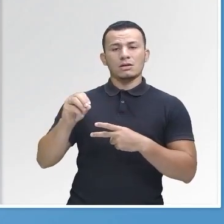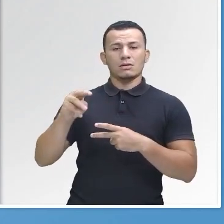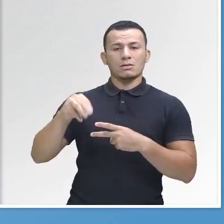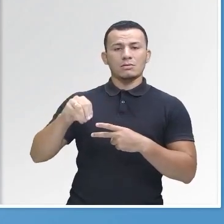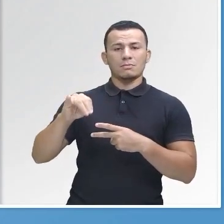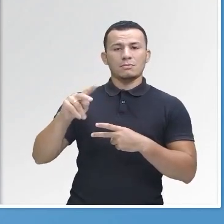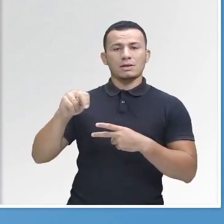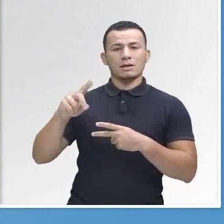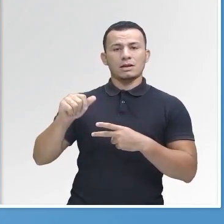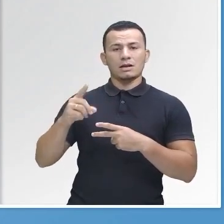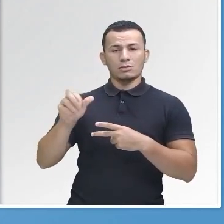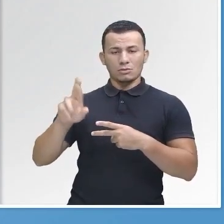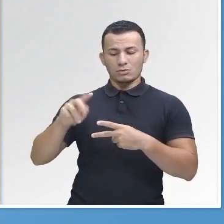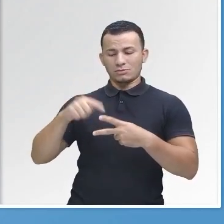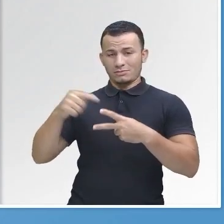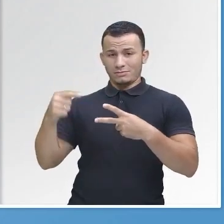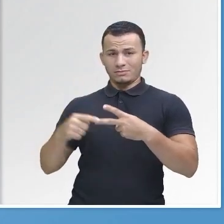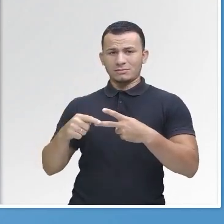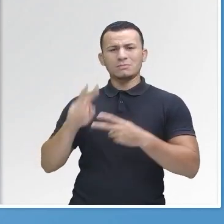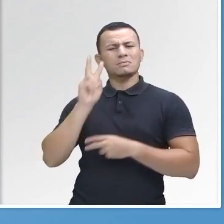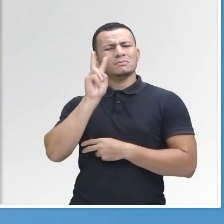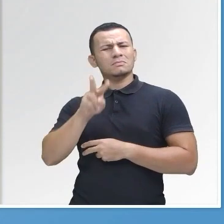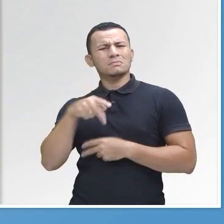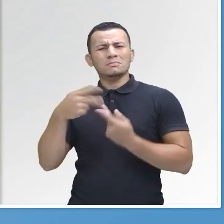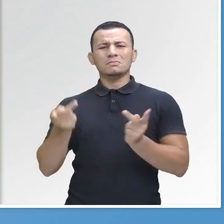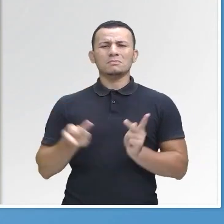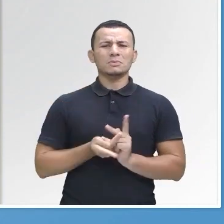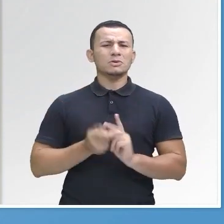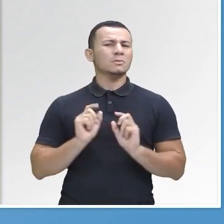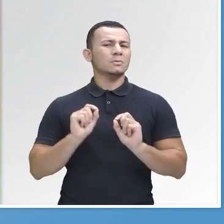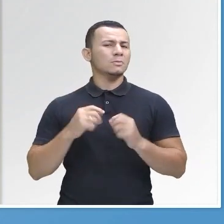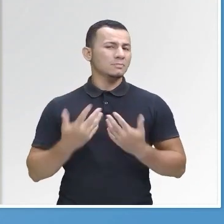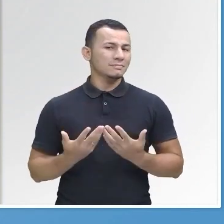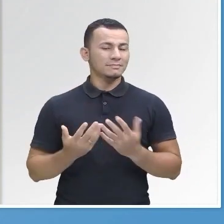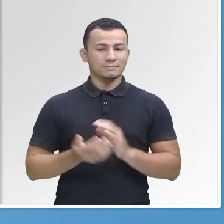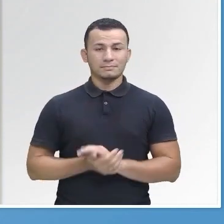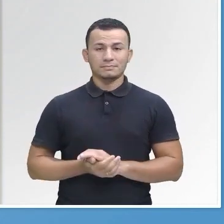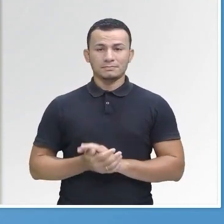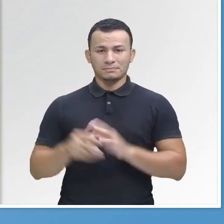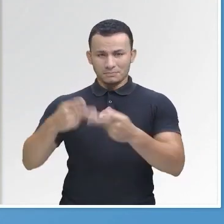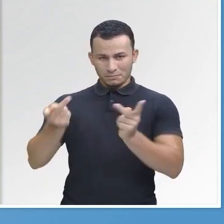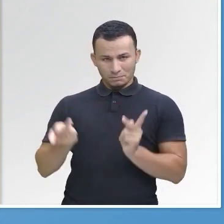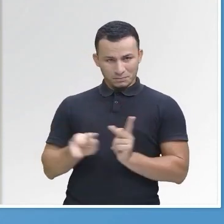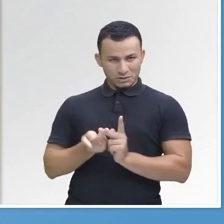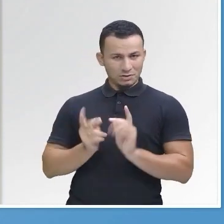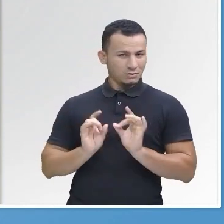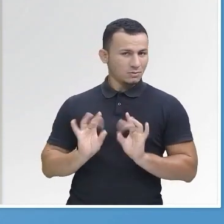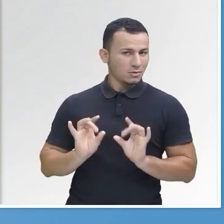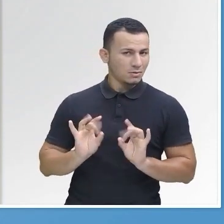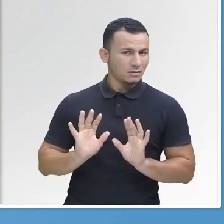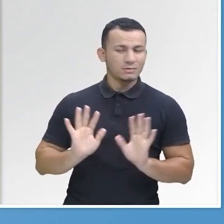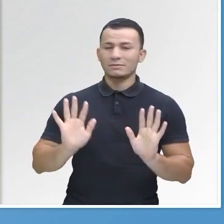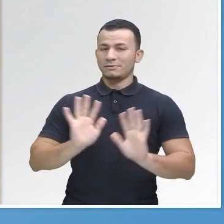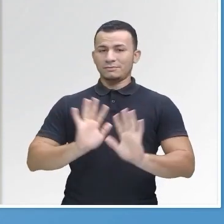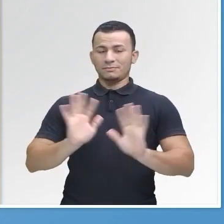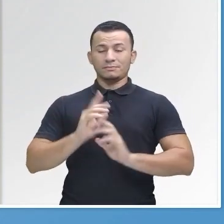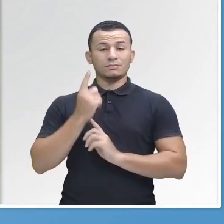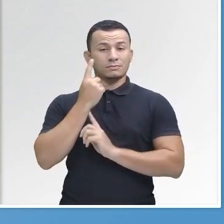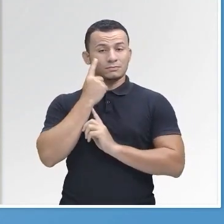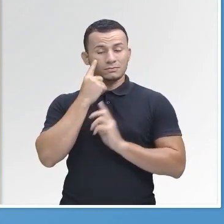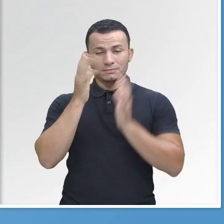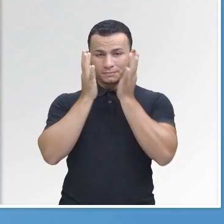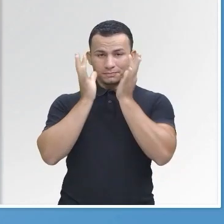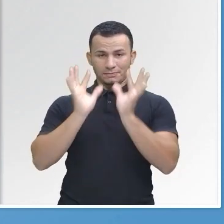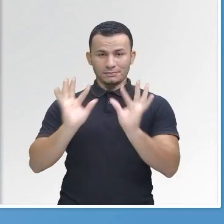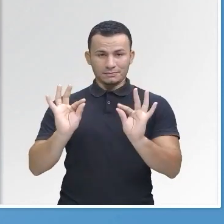uma pizza, correto? Bom, mas aí não é só uma pizza. Vamos olhar aqui a pizza. Isso,